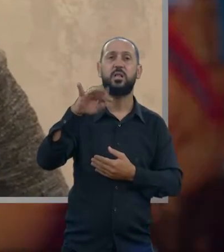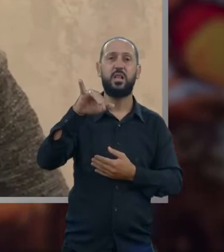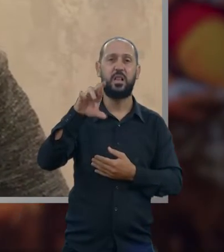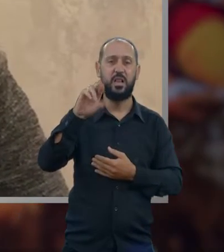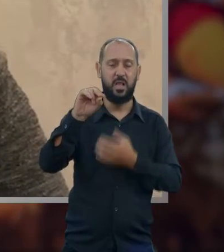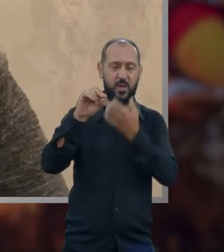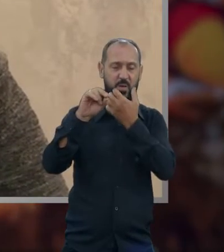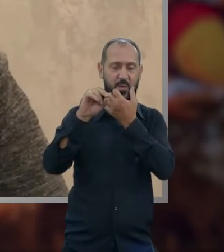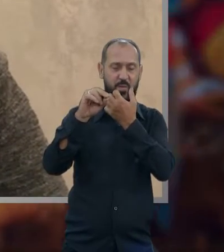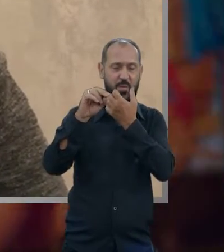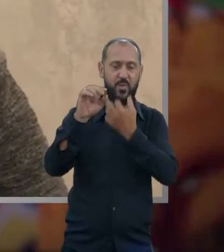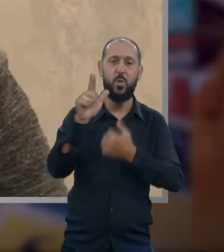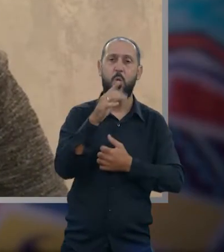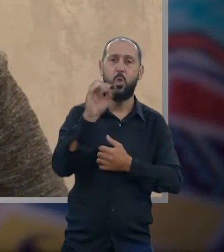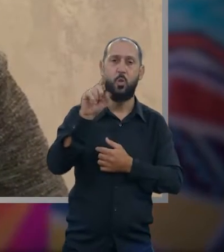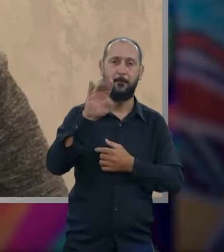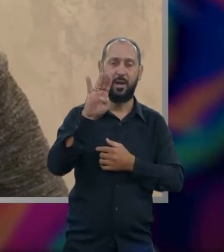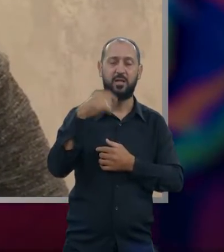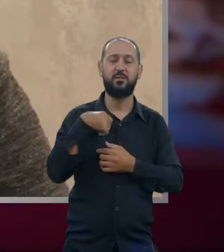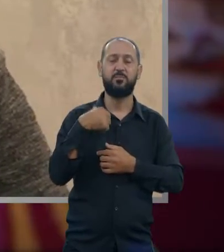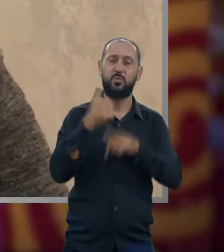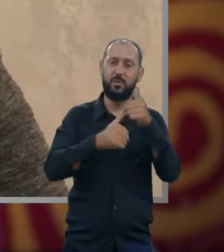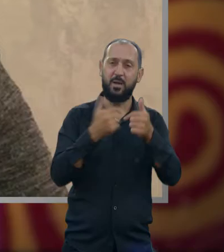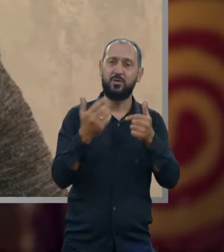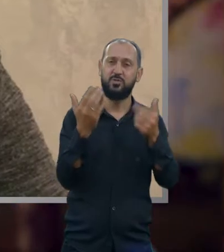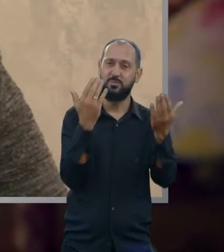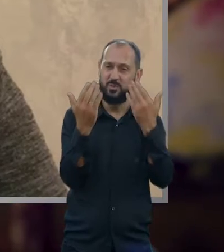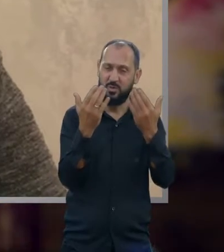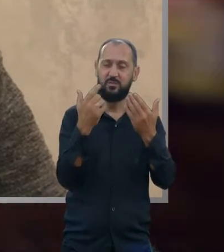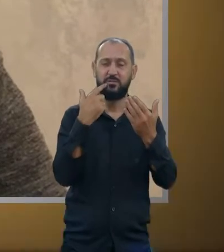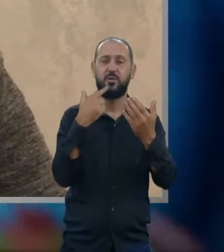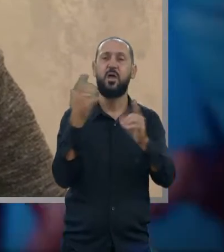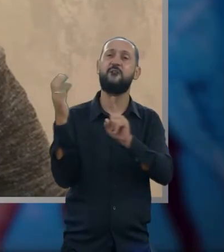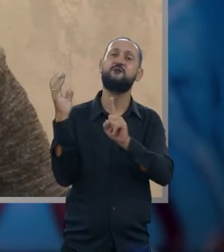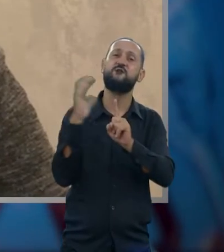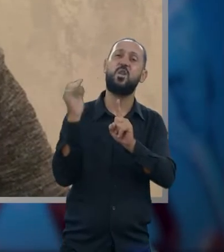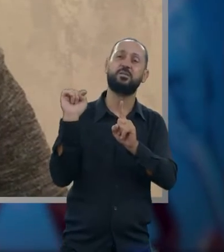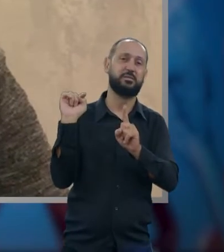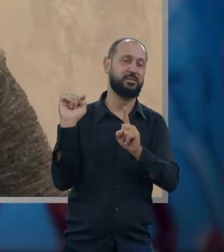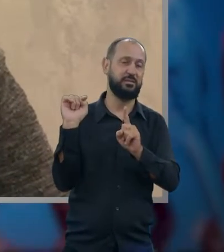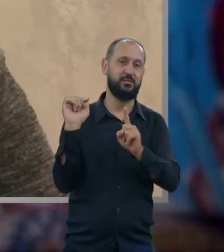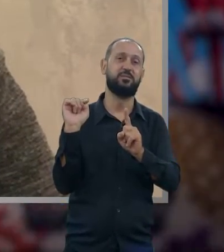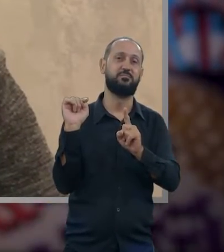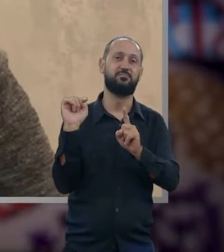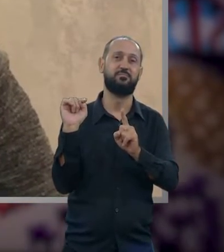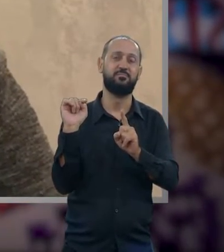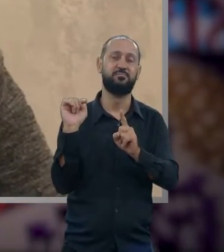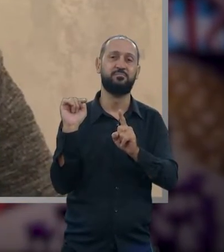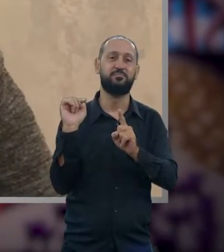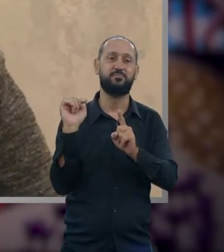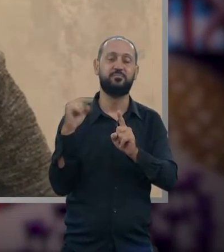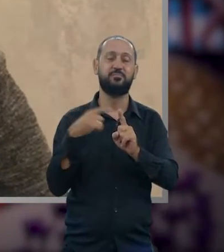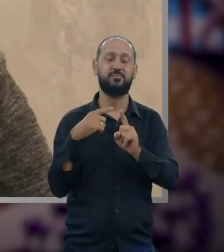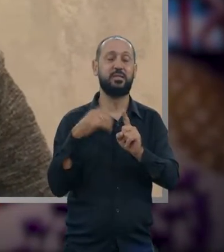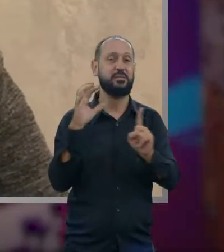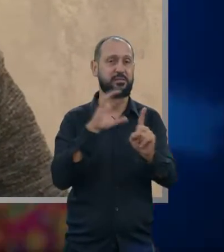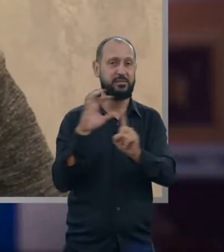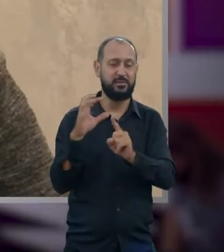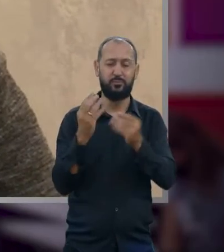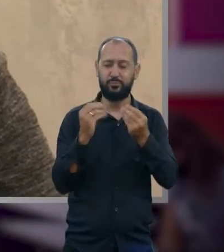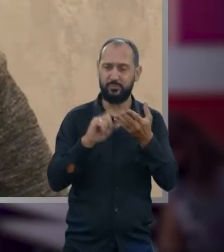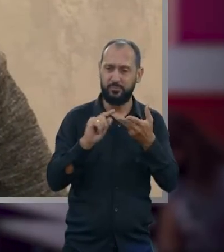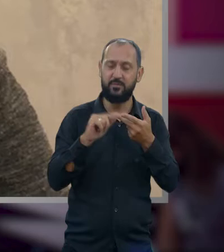meu trabalho como psicóloga, eu vejo que a influência do Monteiro Lobato, ela tem muitos impactos, né? Ele